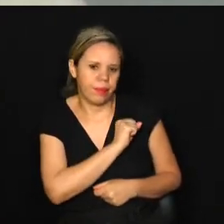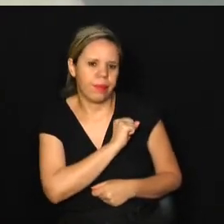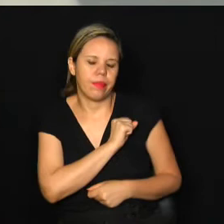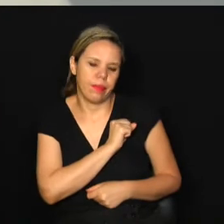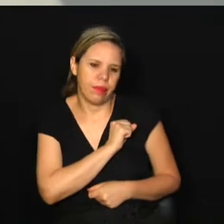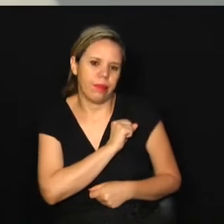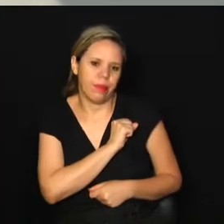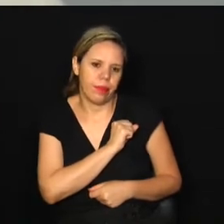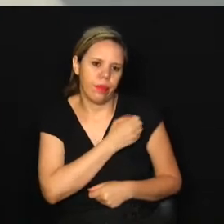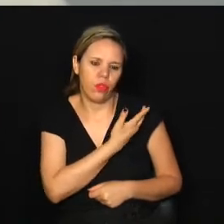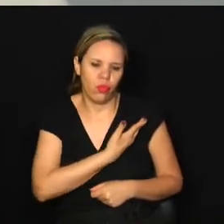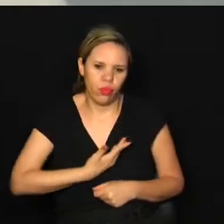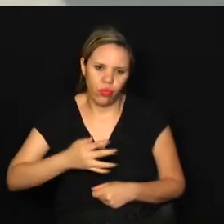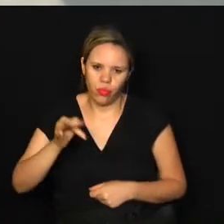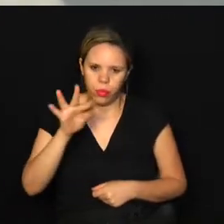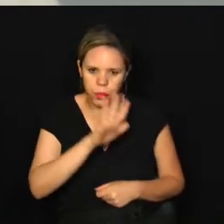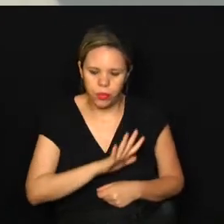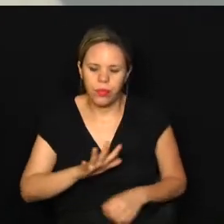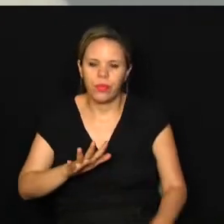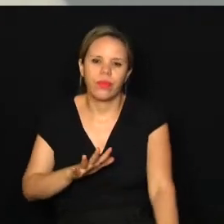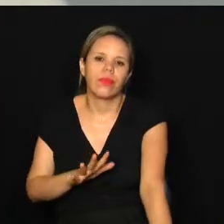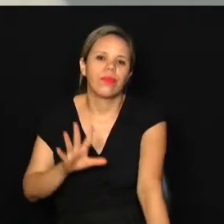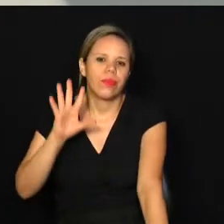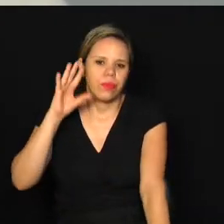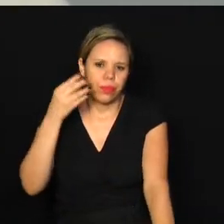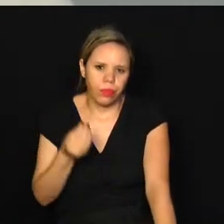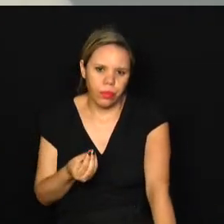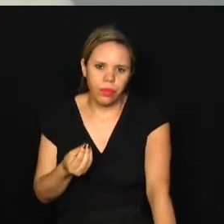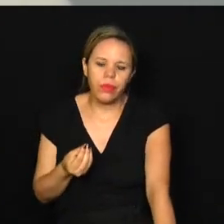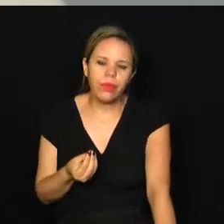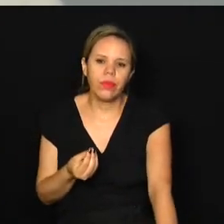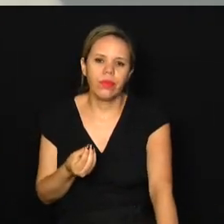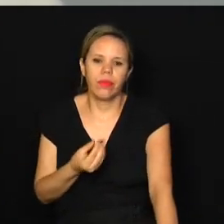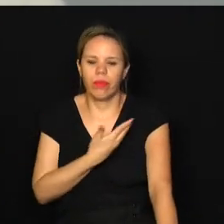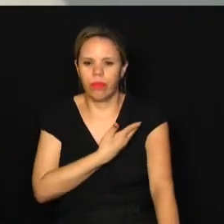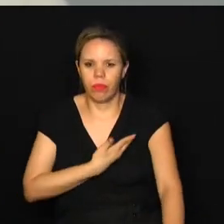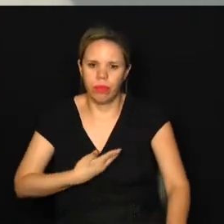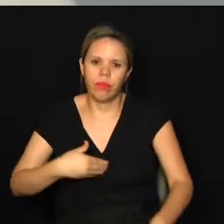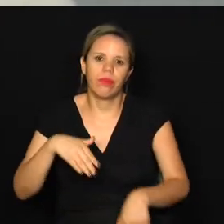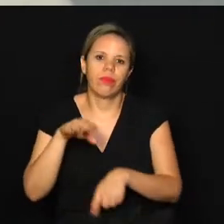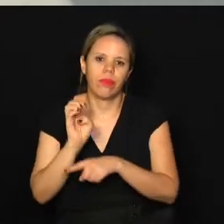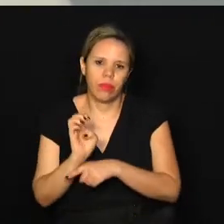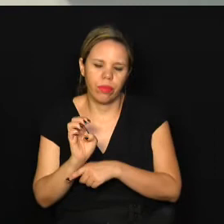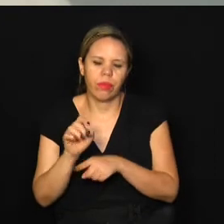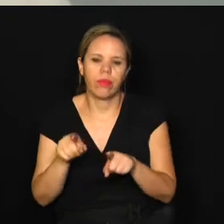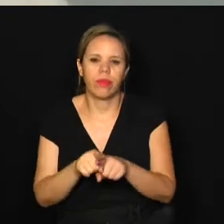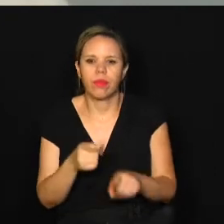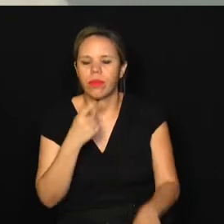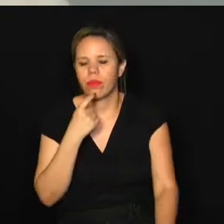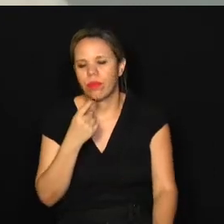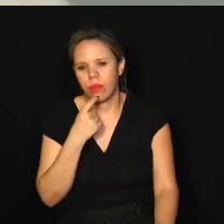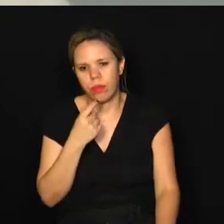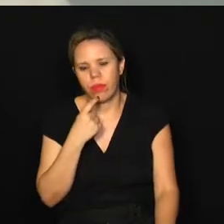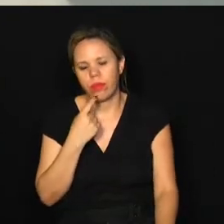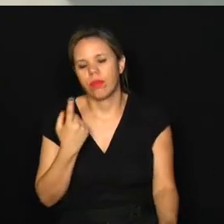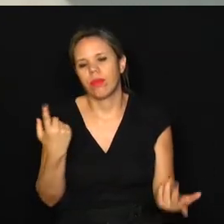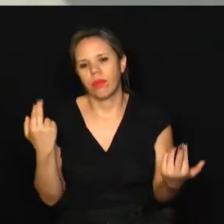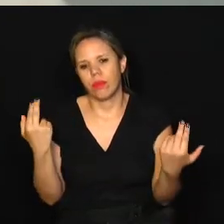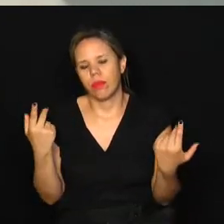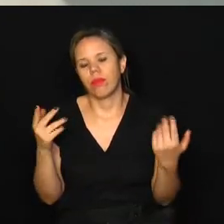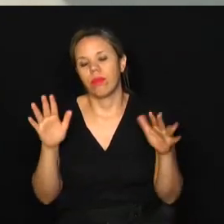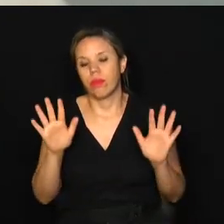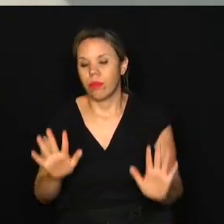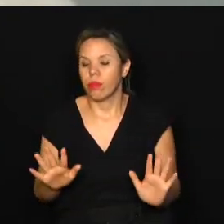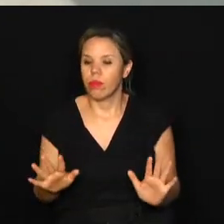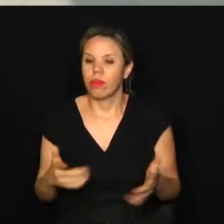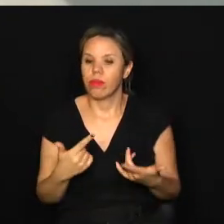tanto o governo federal, e aí também eu entendo que o governo do estado e Campinas não foi diferente. Apesar dos pesares,